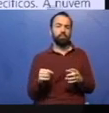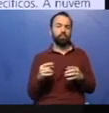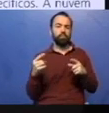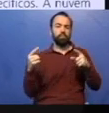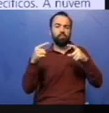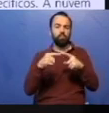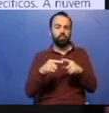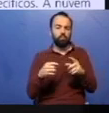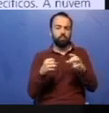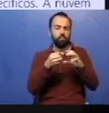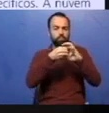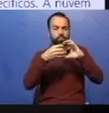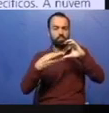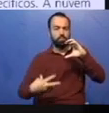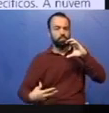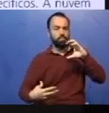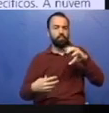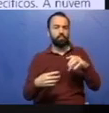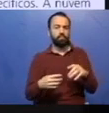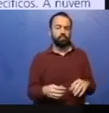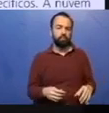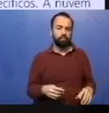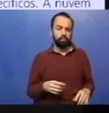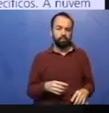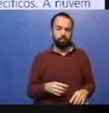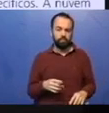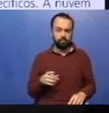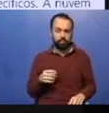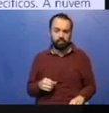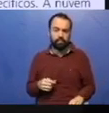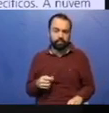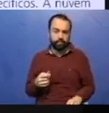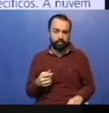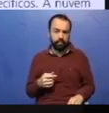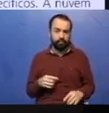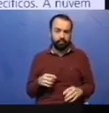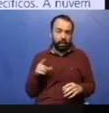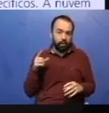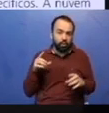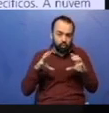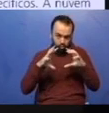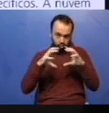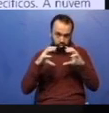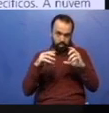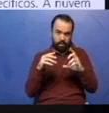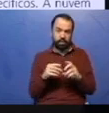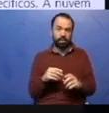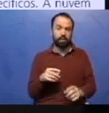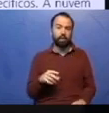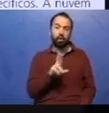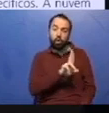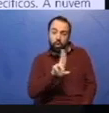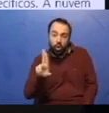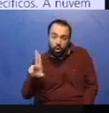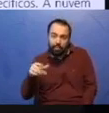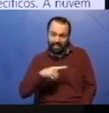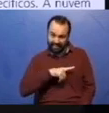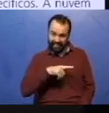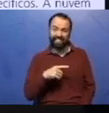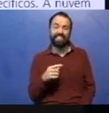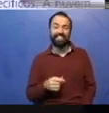suas características. Vocês sabiam? Vou contar uma coisa. Nuvem tem até nome. É